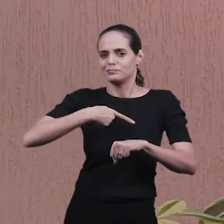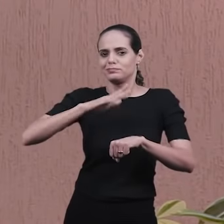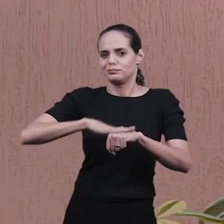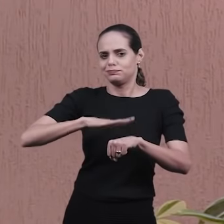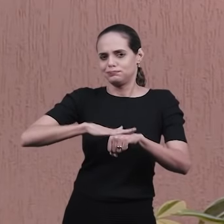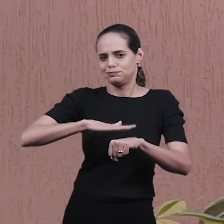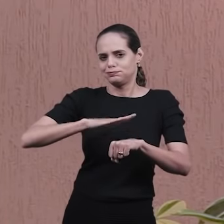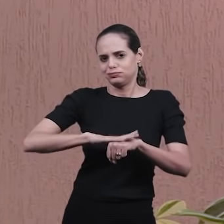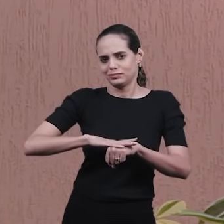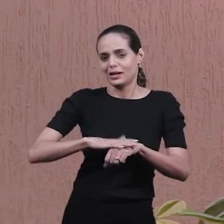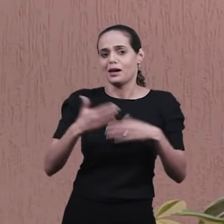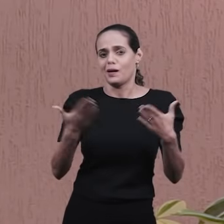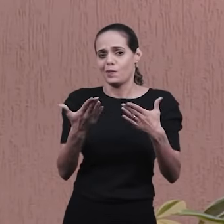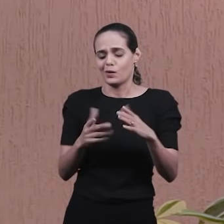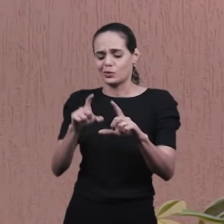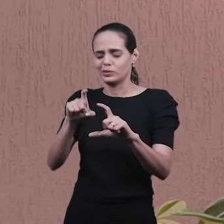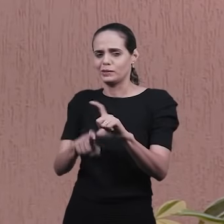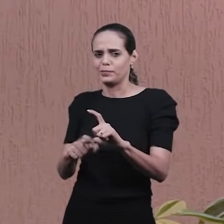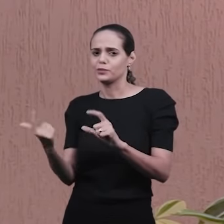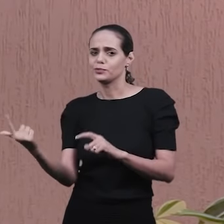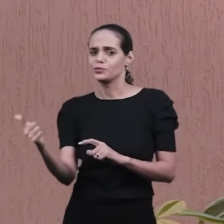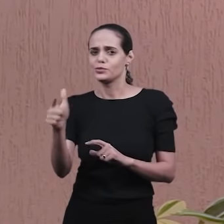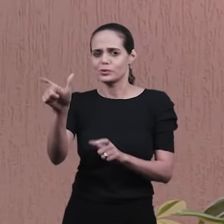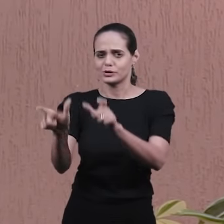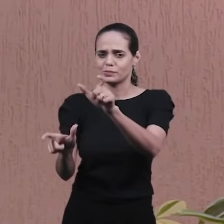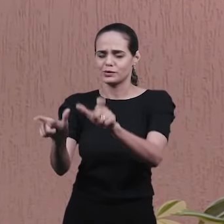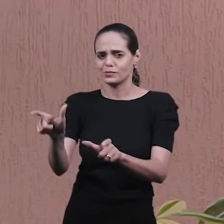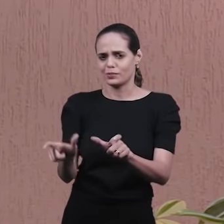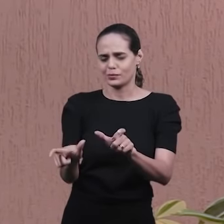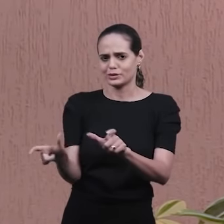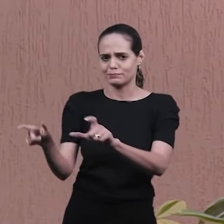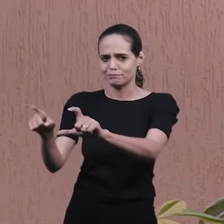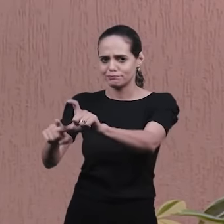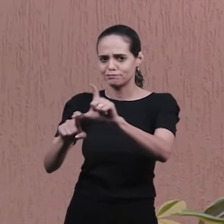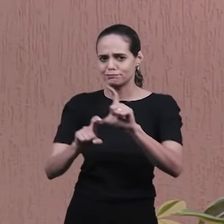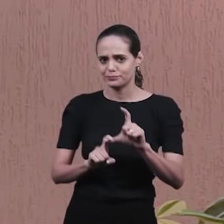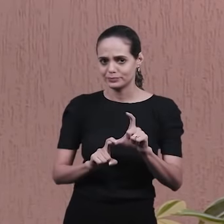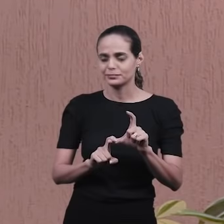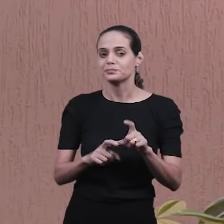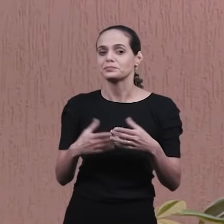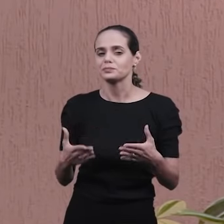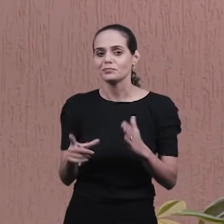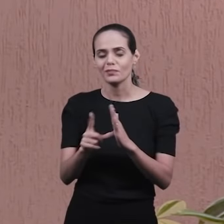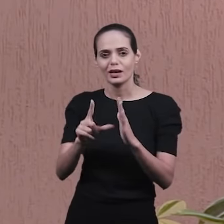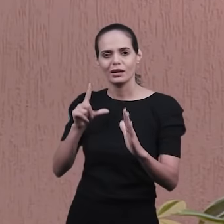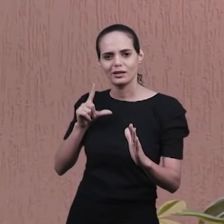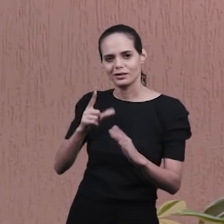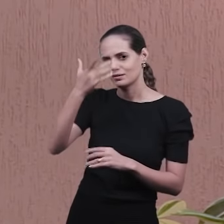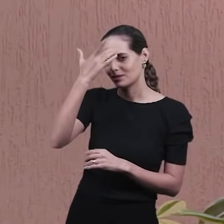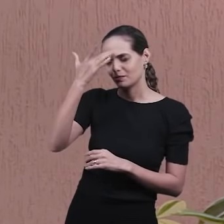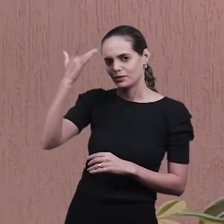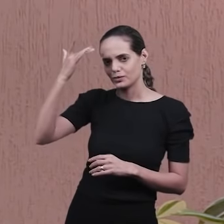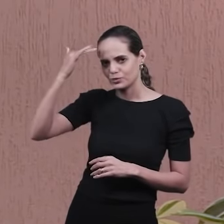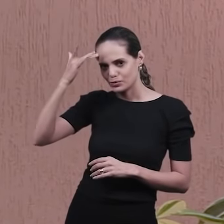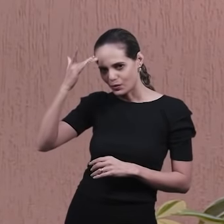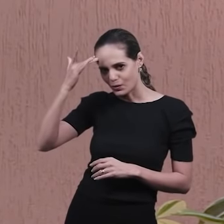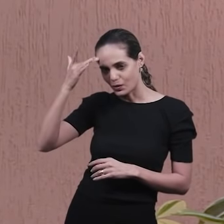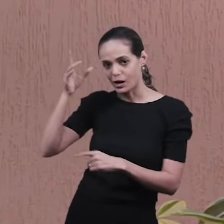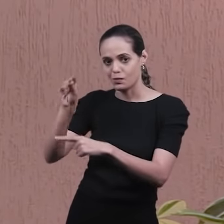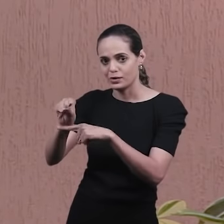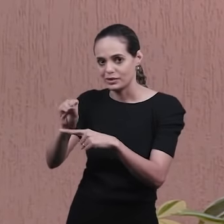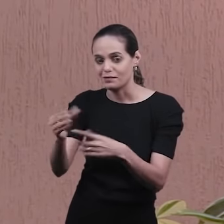passar a ser dependente do outro. Então, a pessoa que sempre foi o cuidador passa a